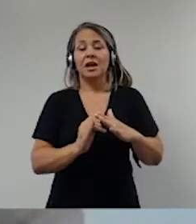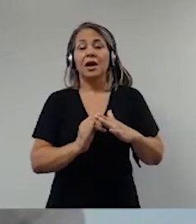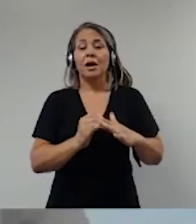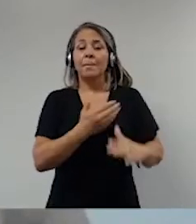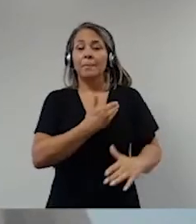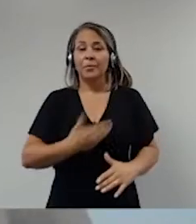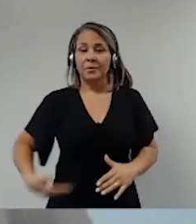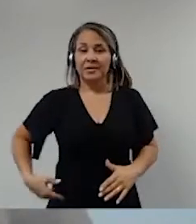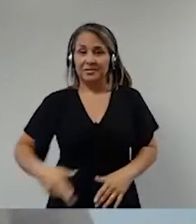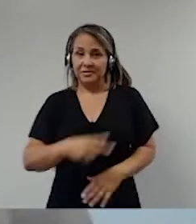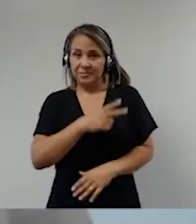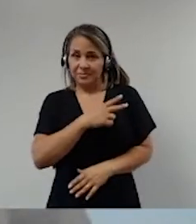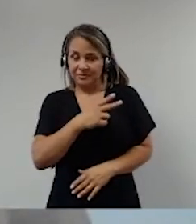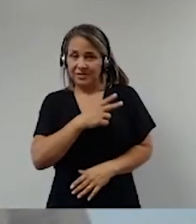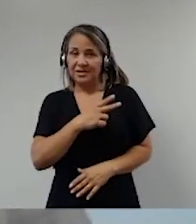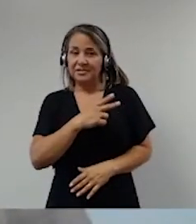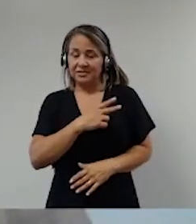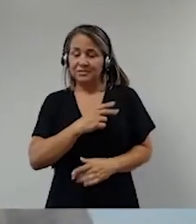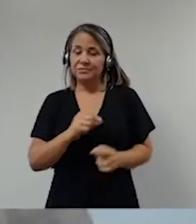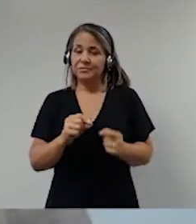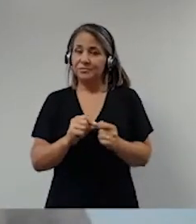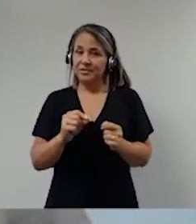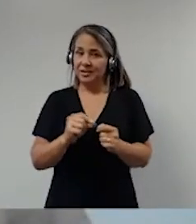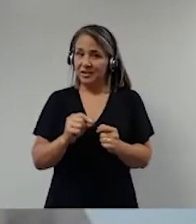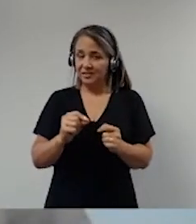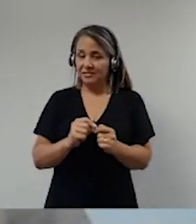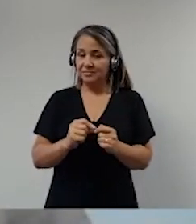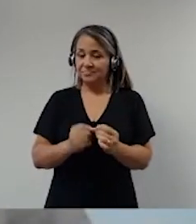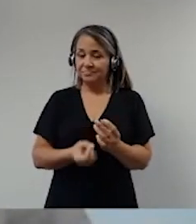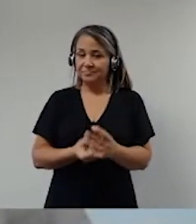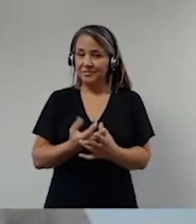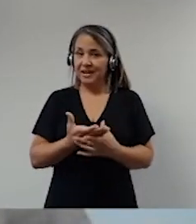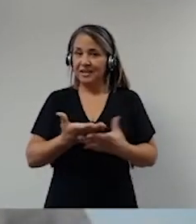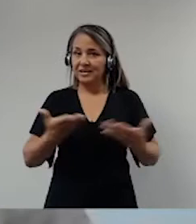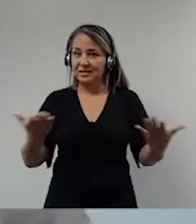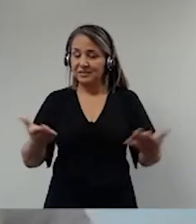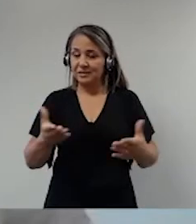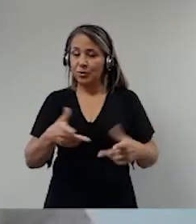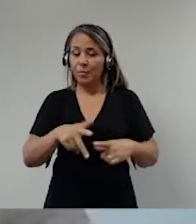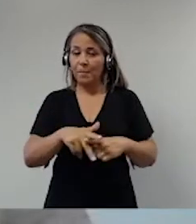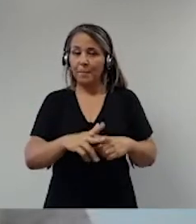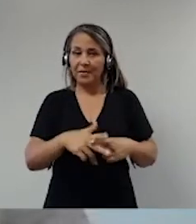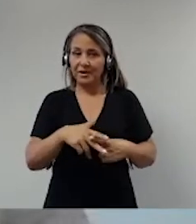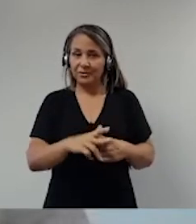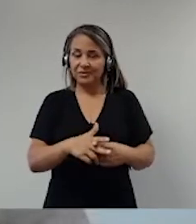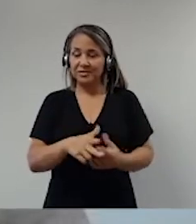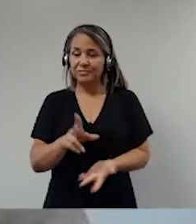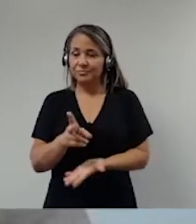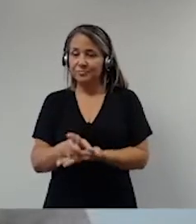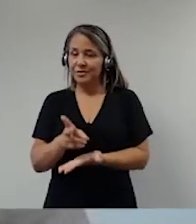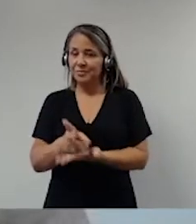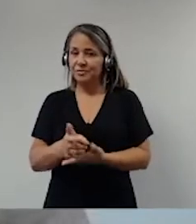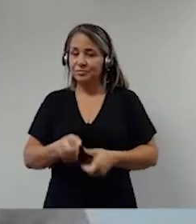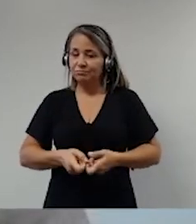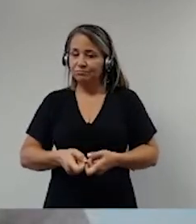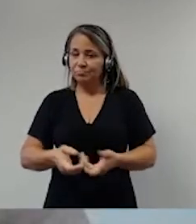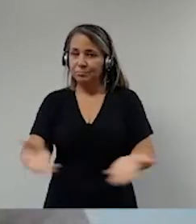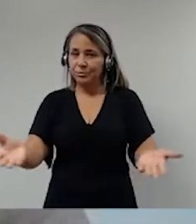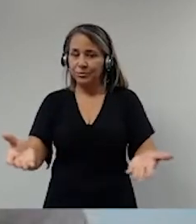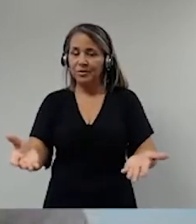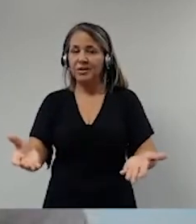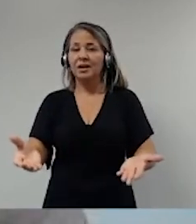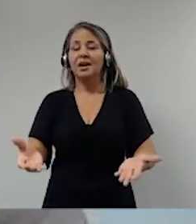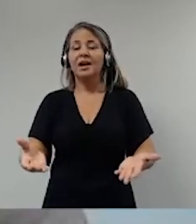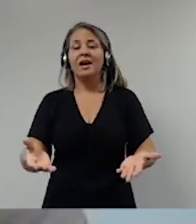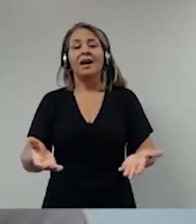privadas concorrem para a criação, manutenção, perpetuação do estado de